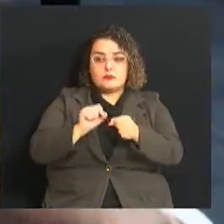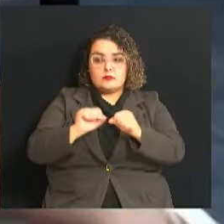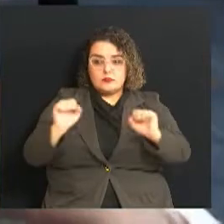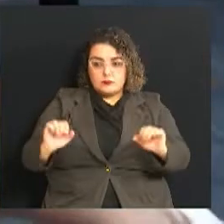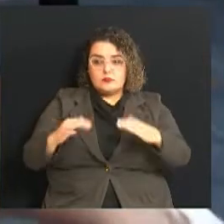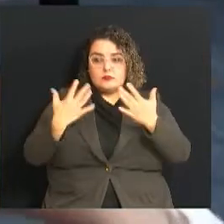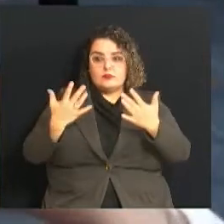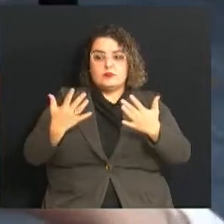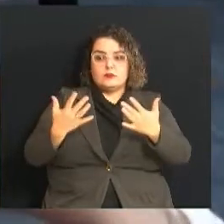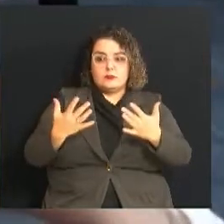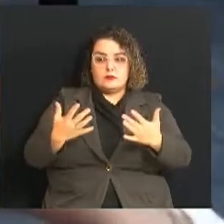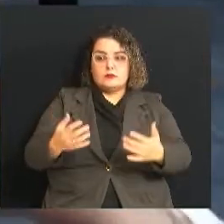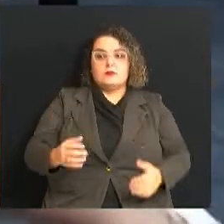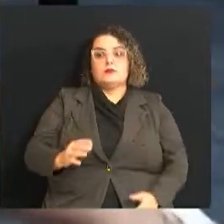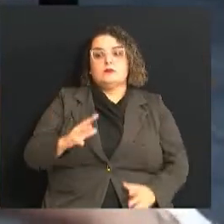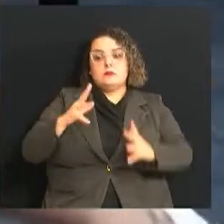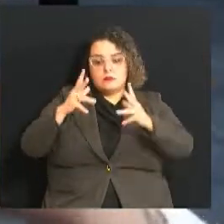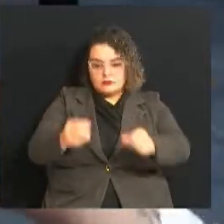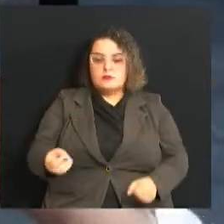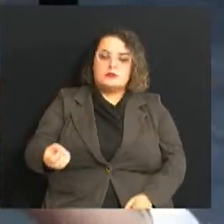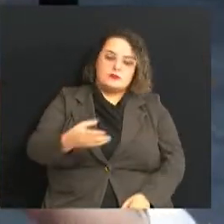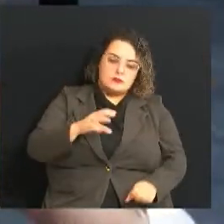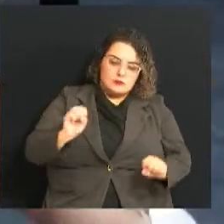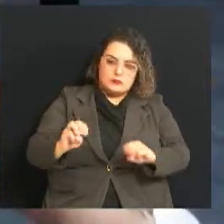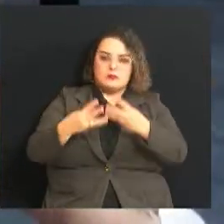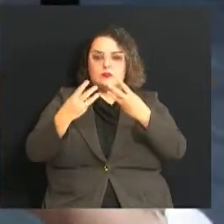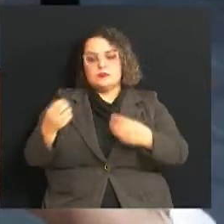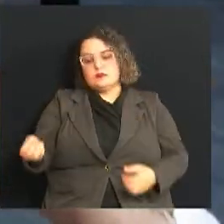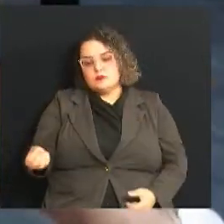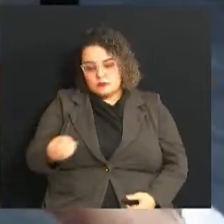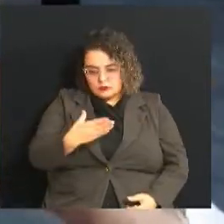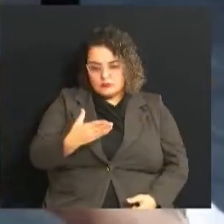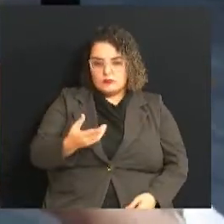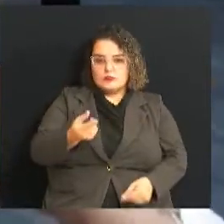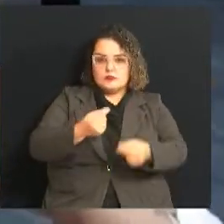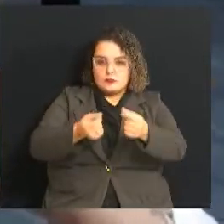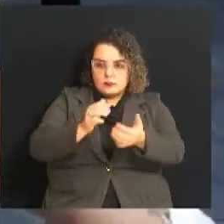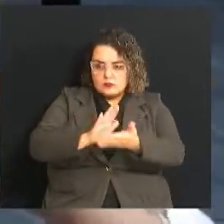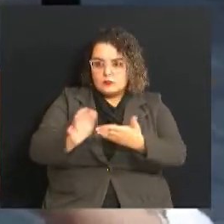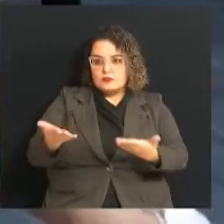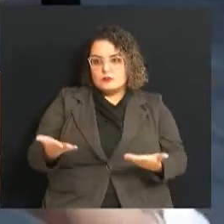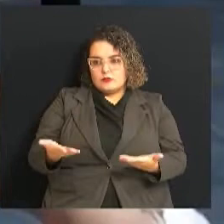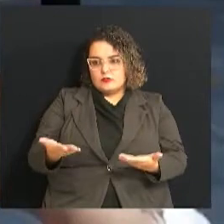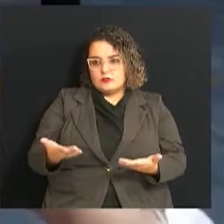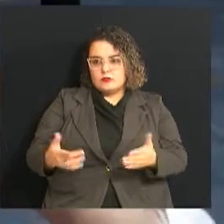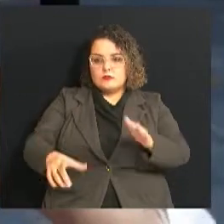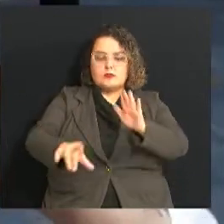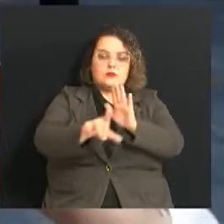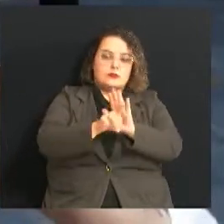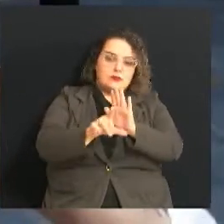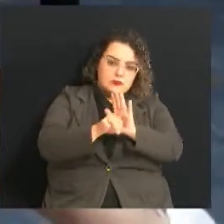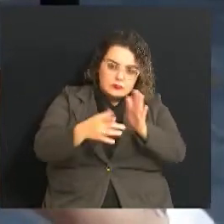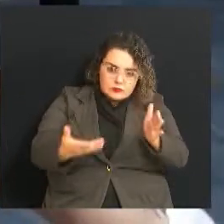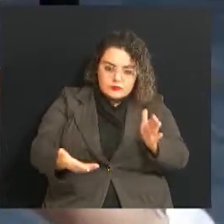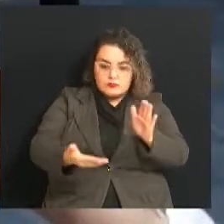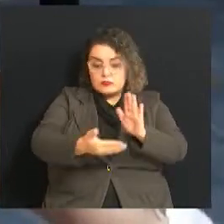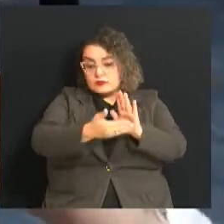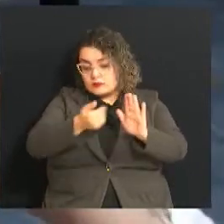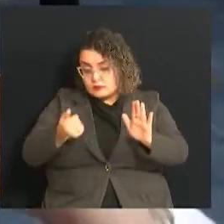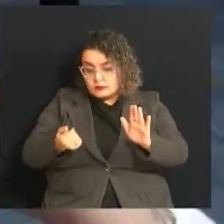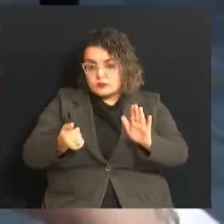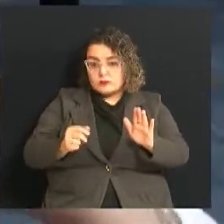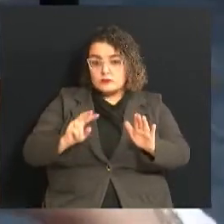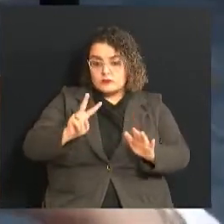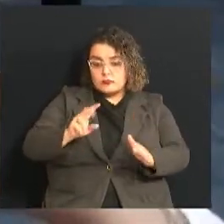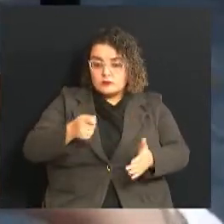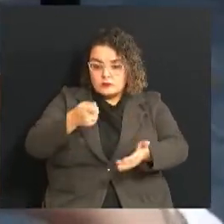novo show que ela iria fazer era um novo alvará, um novo custo para ela. E essa lei tira essa dupla cobrança e,